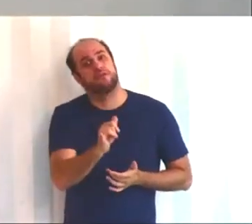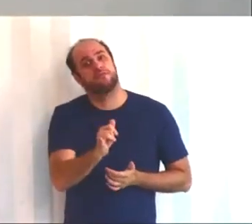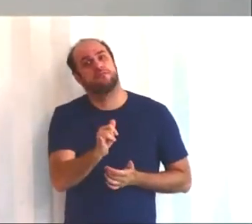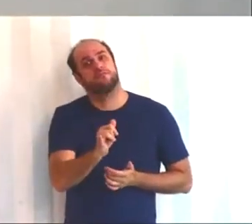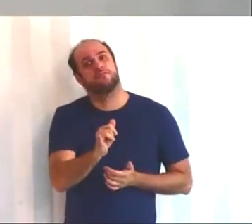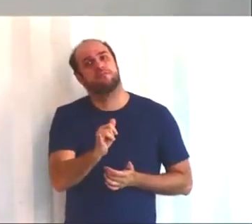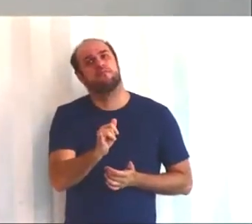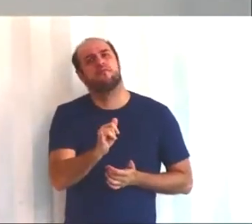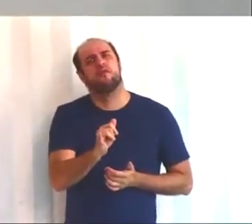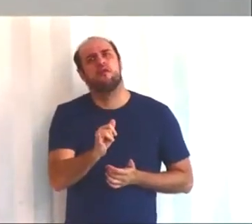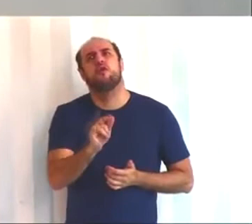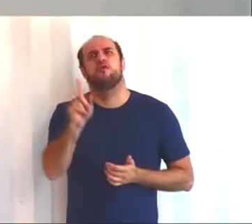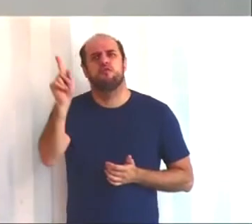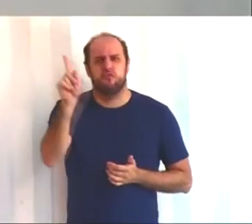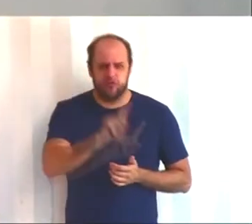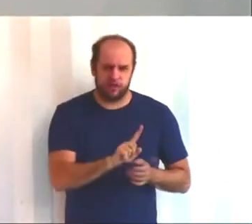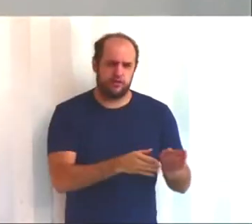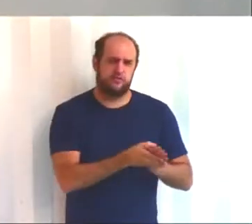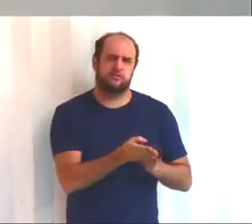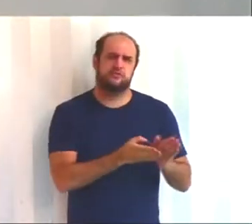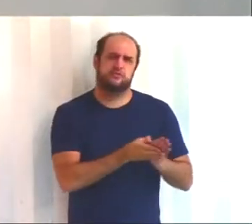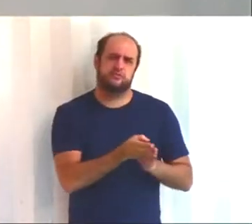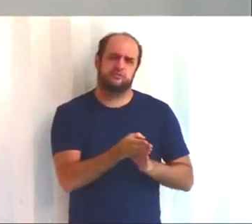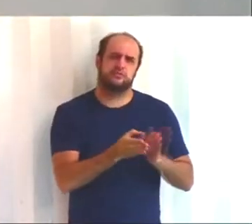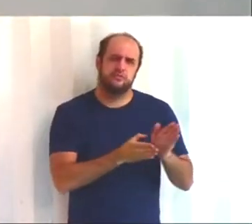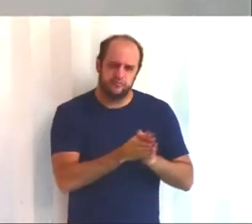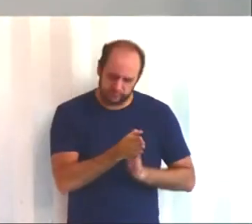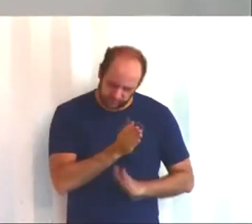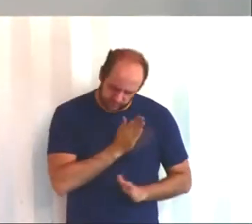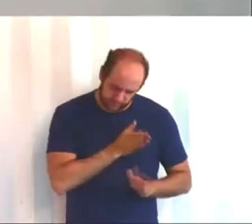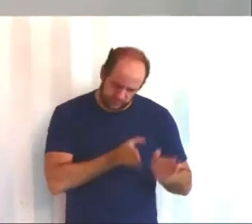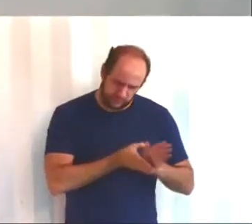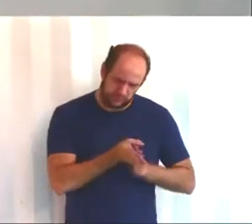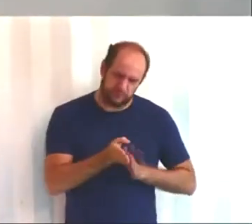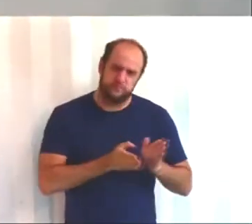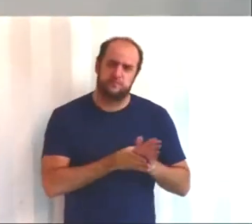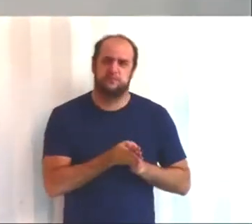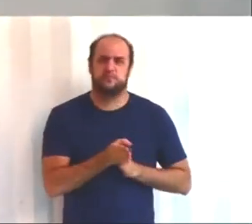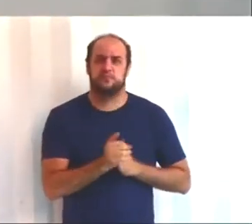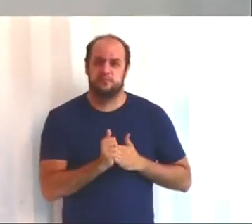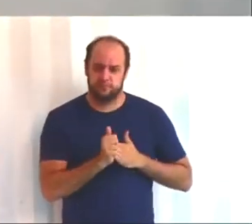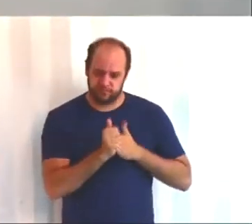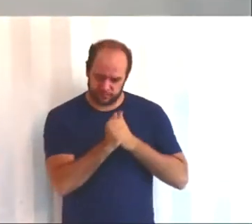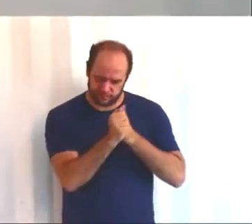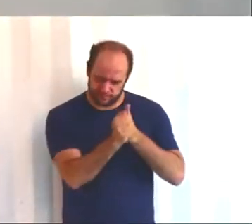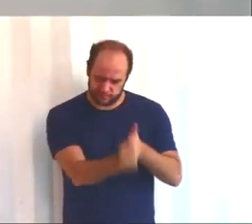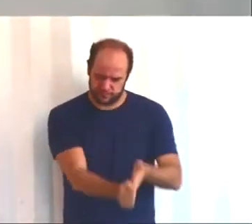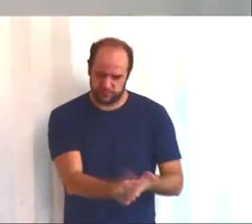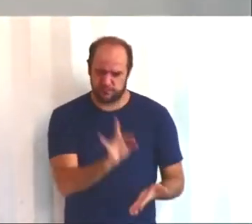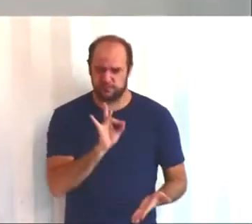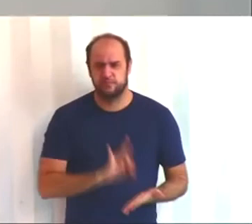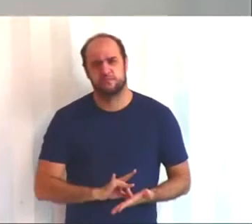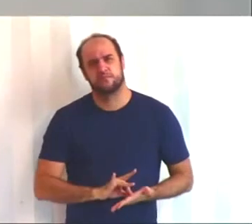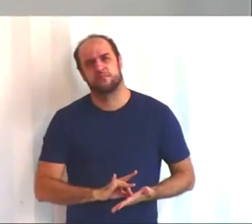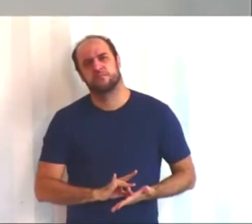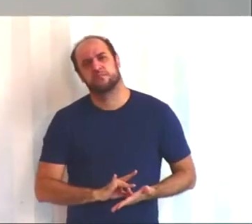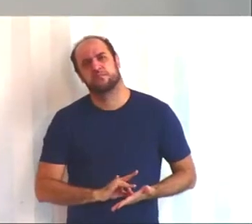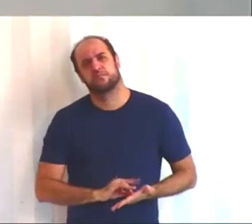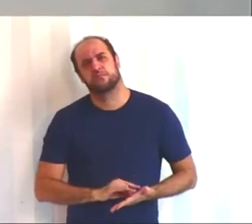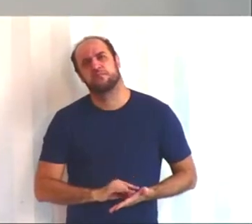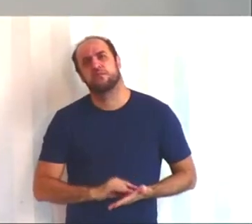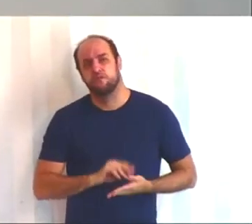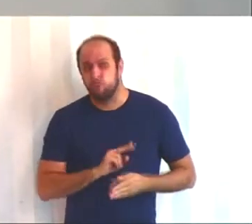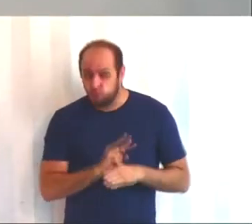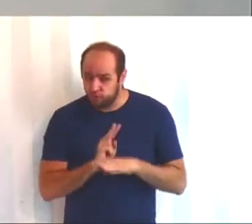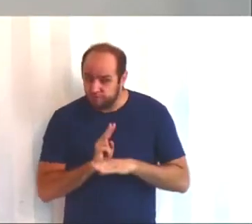um Consolador, e Ele consolará vocês. Ele vos guiará à verdade. Ele vos